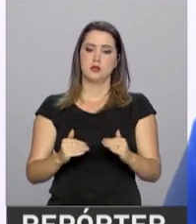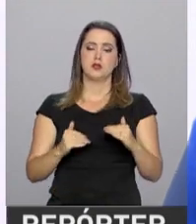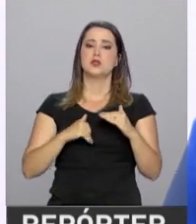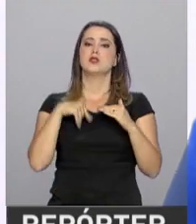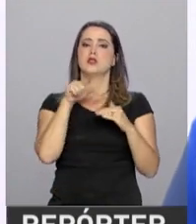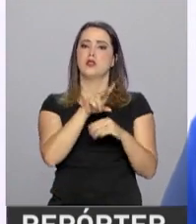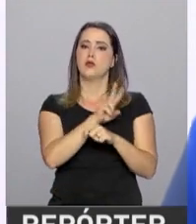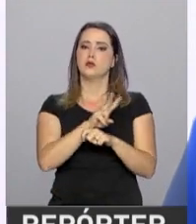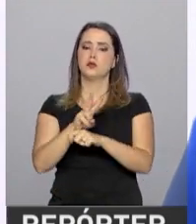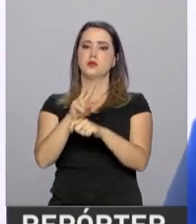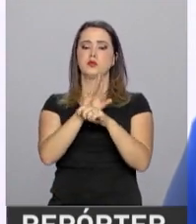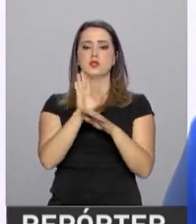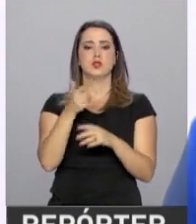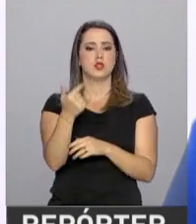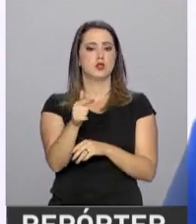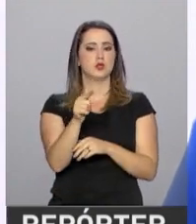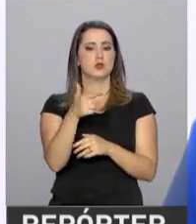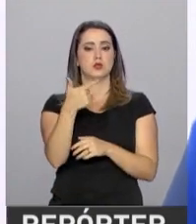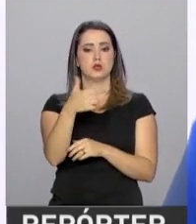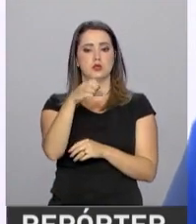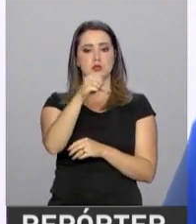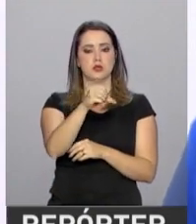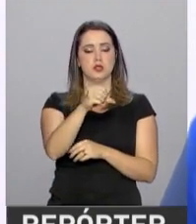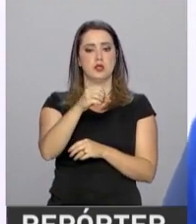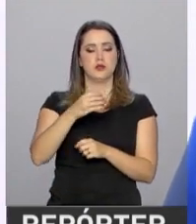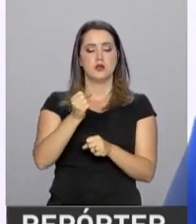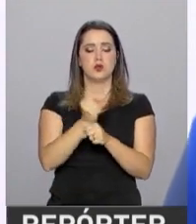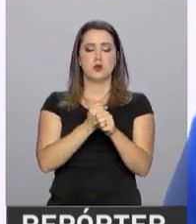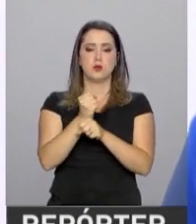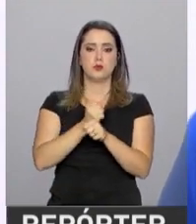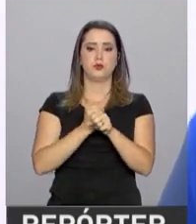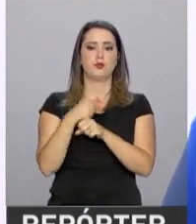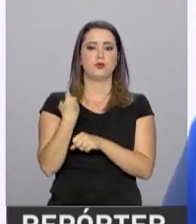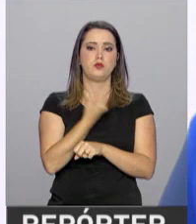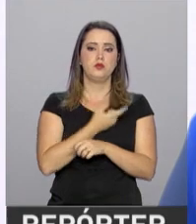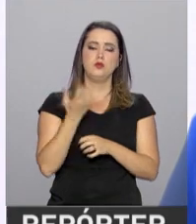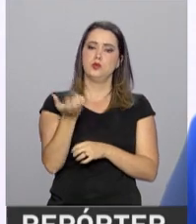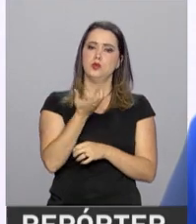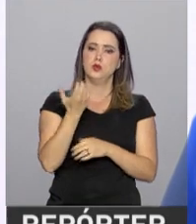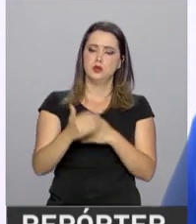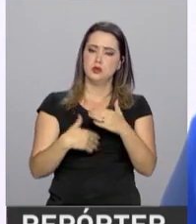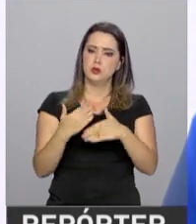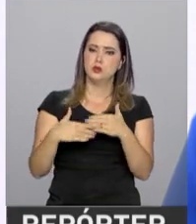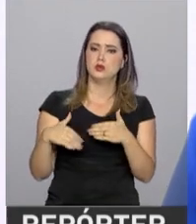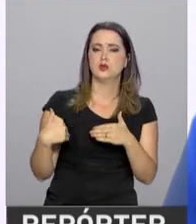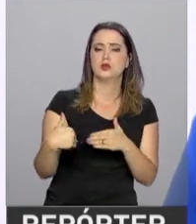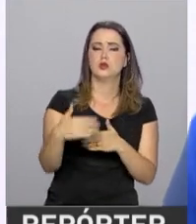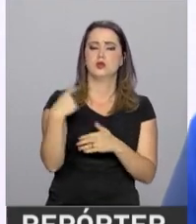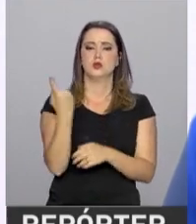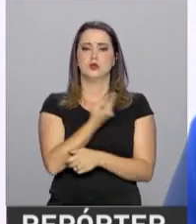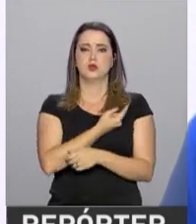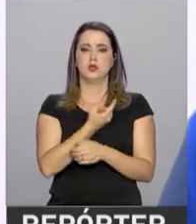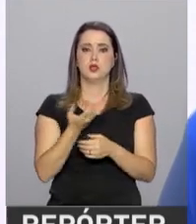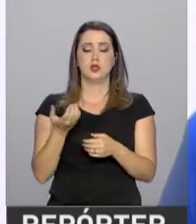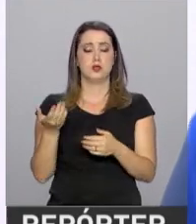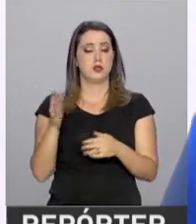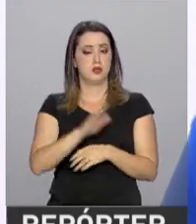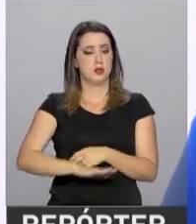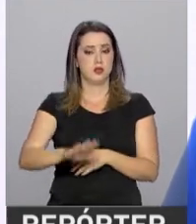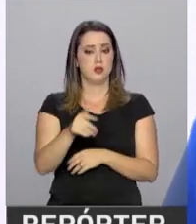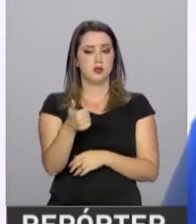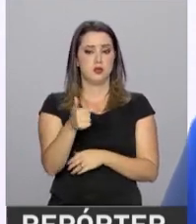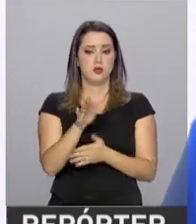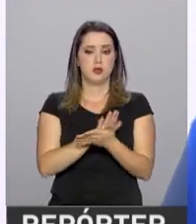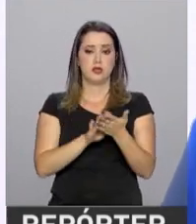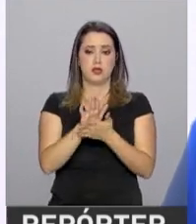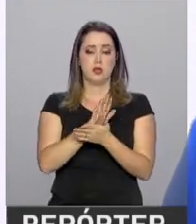coberturas vacinais ela já não existe há 29 anos e é isso que nós queremos fazer com que as nossas crianças do presente não tenha doença